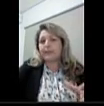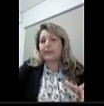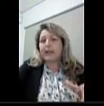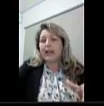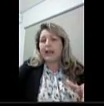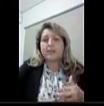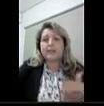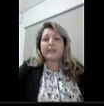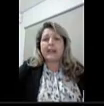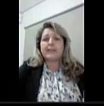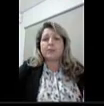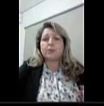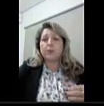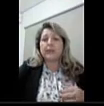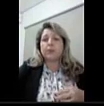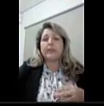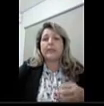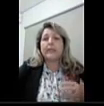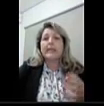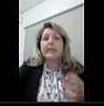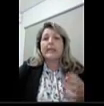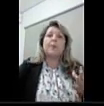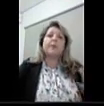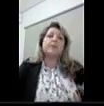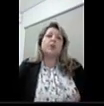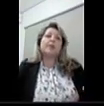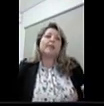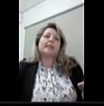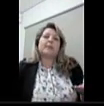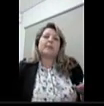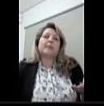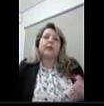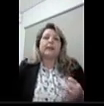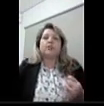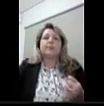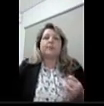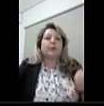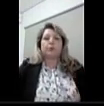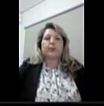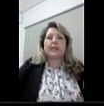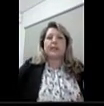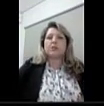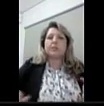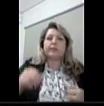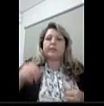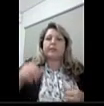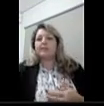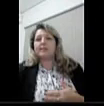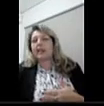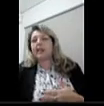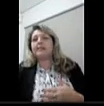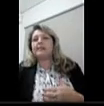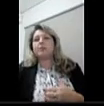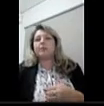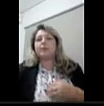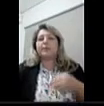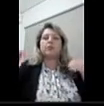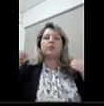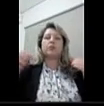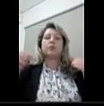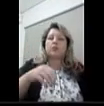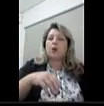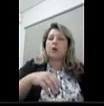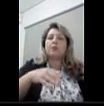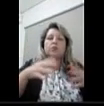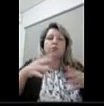às atividades no computador. Então, o professor, por exemplo, de português, o professor de ciências, o professor